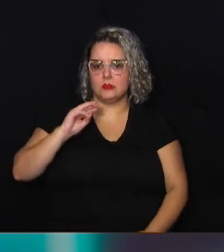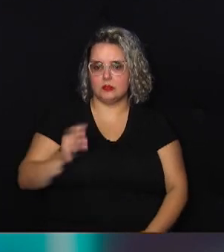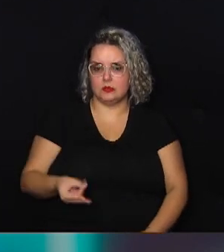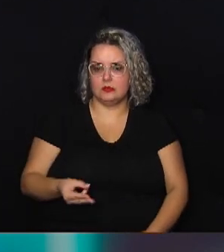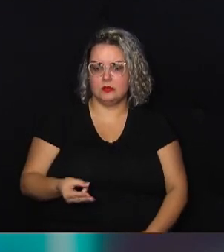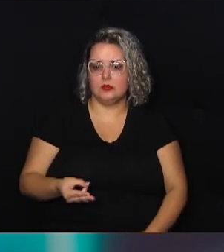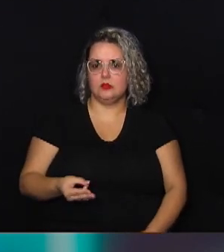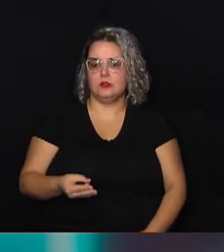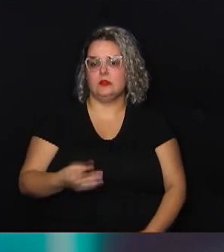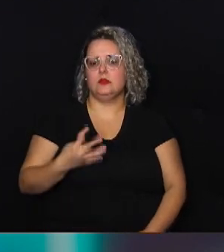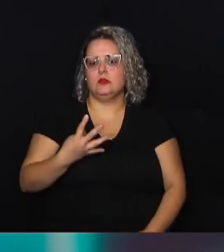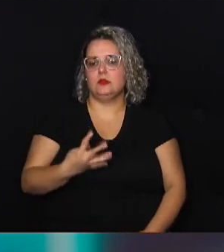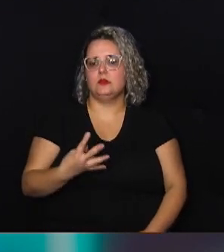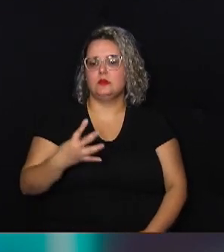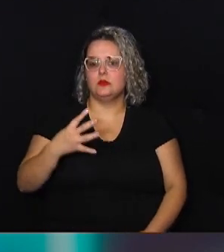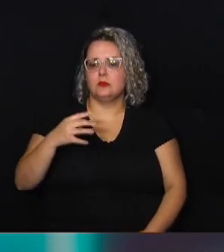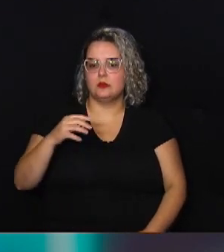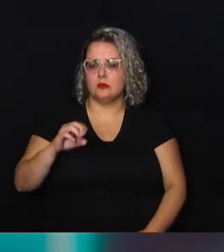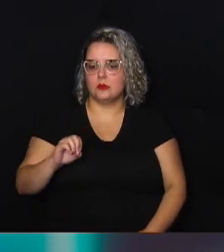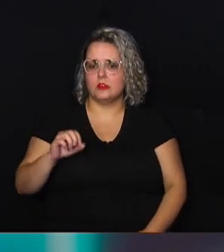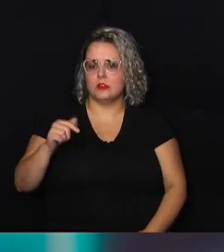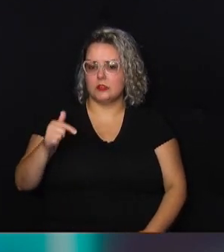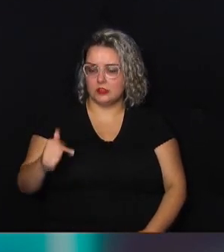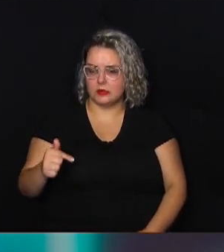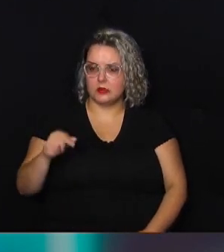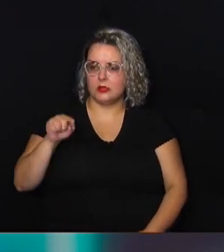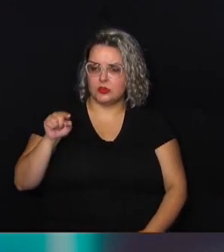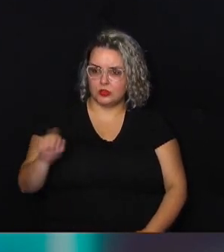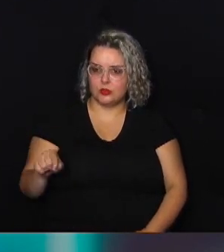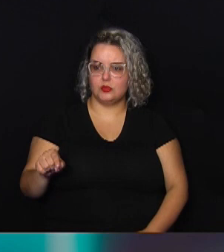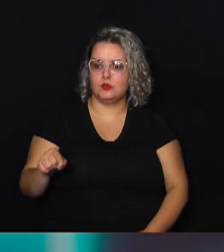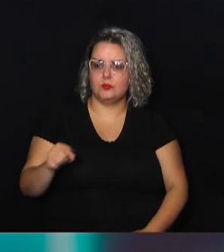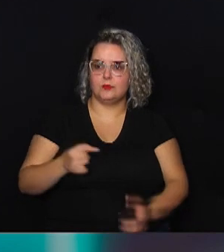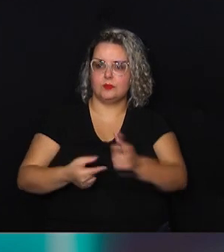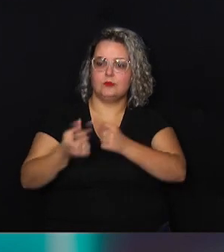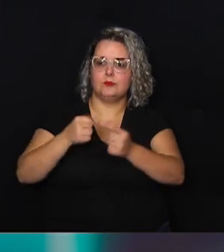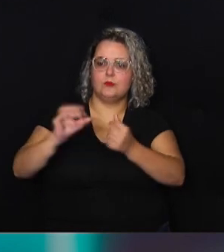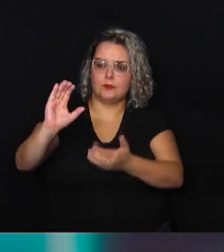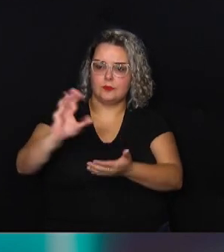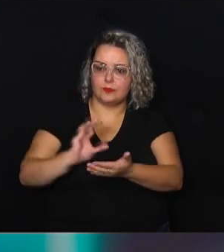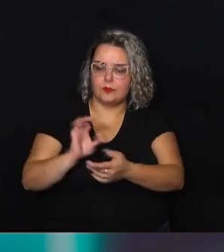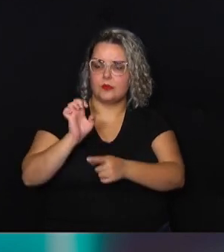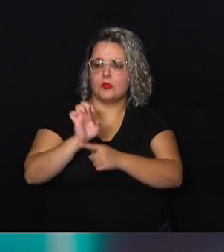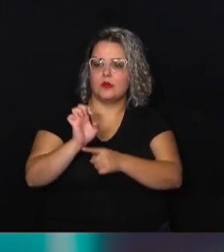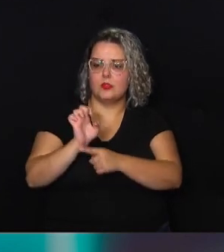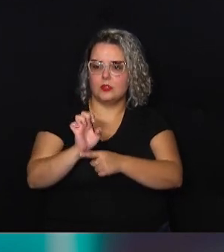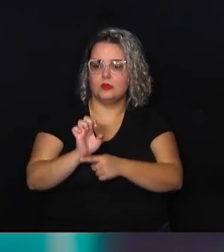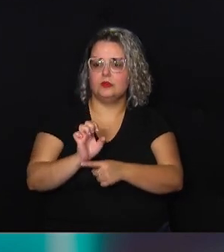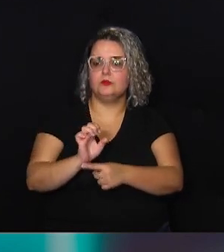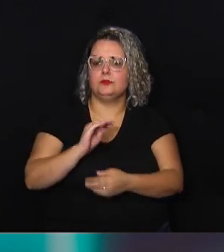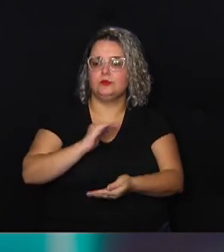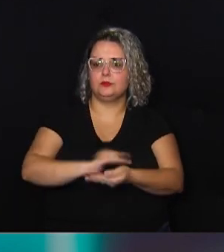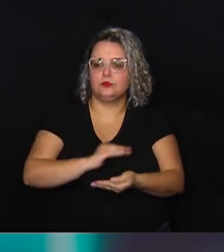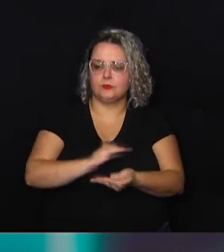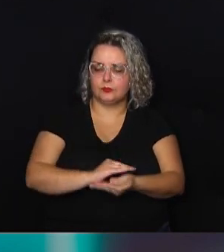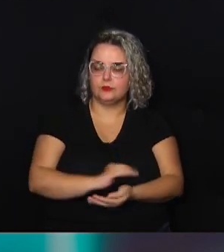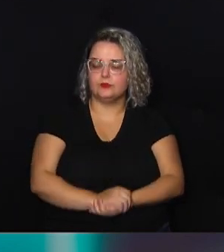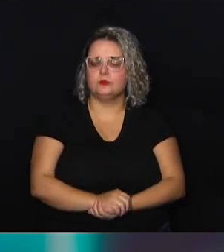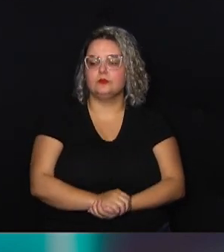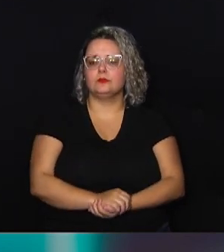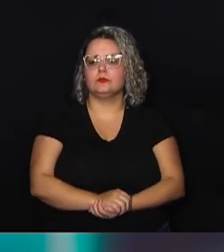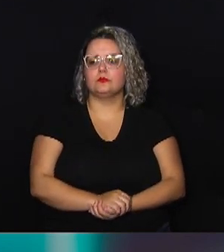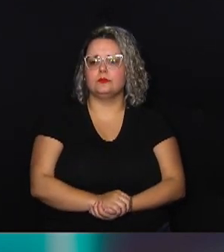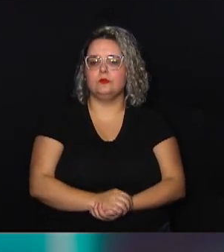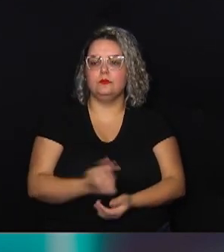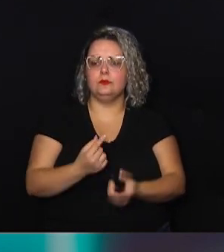10.047.000. Esses são os repasses fixos do Estado via fundo a fundo. Emendas